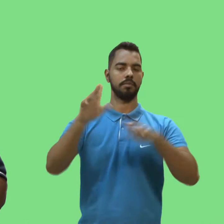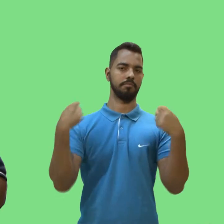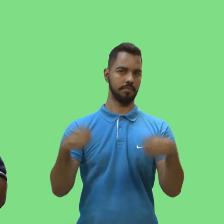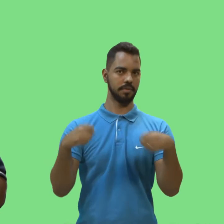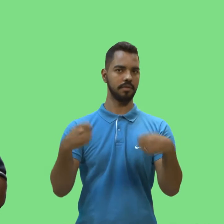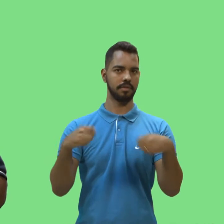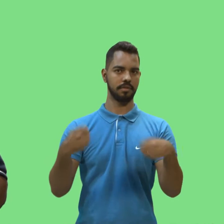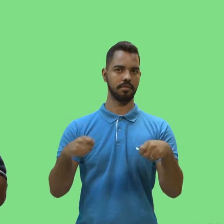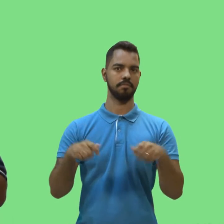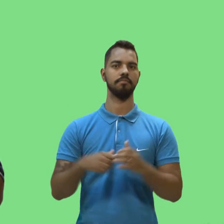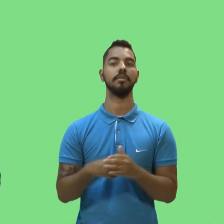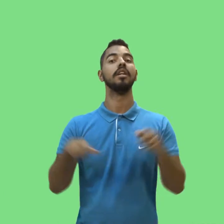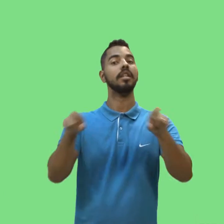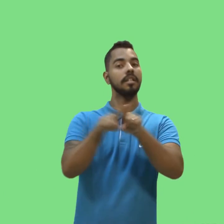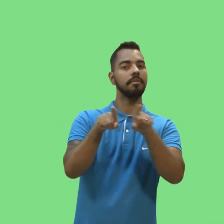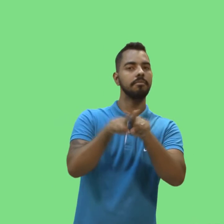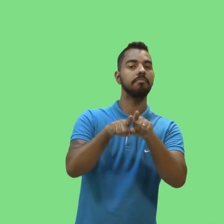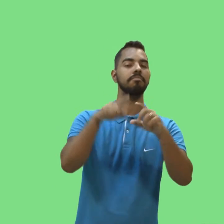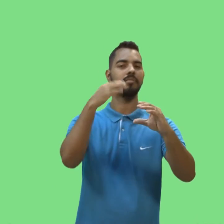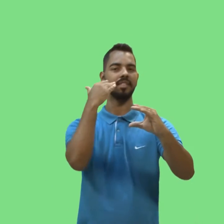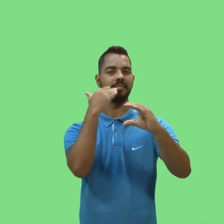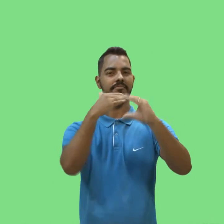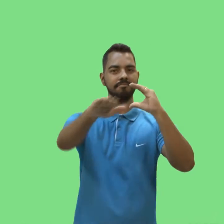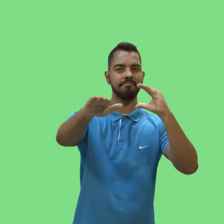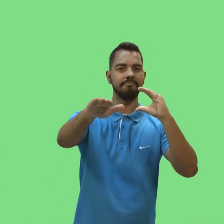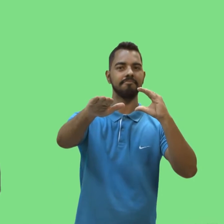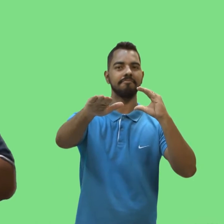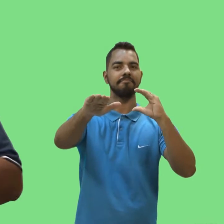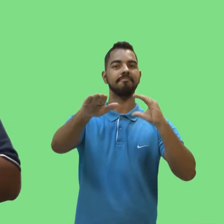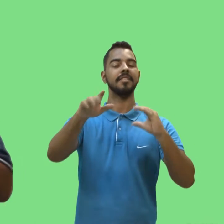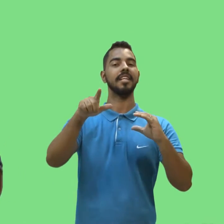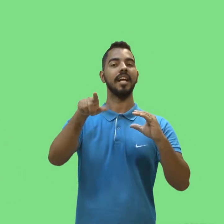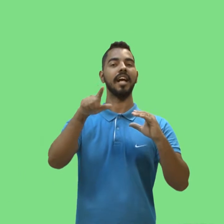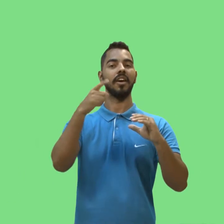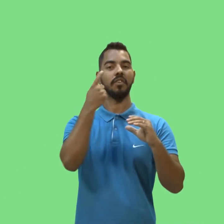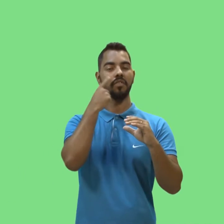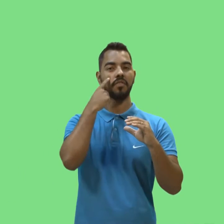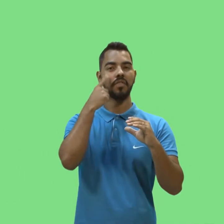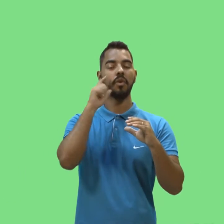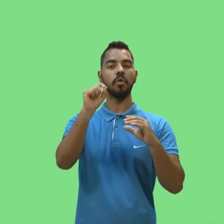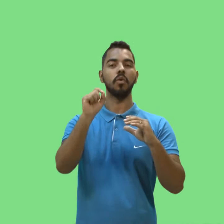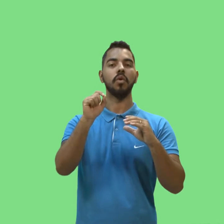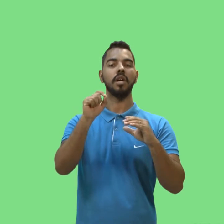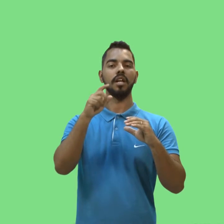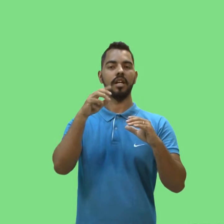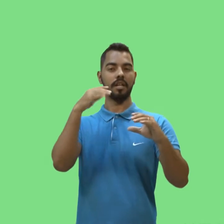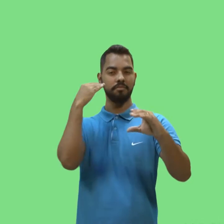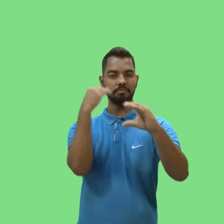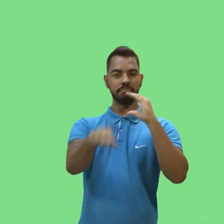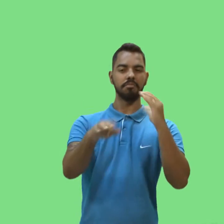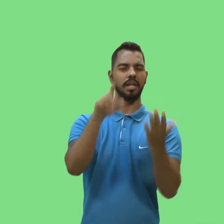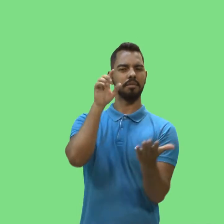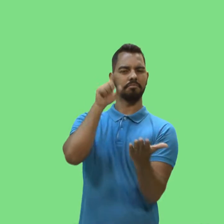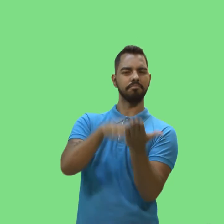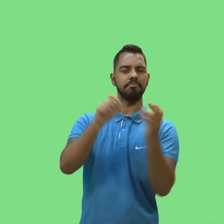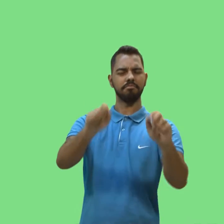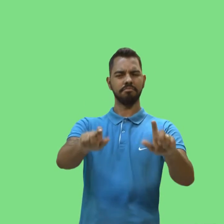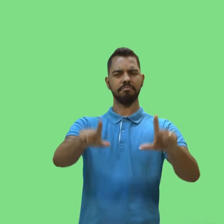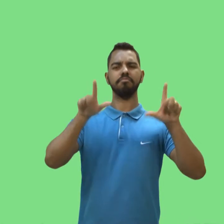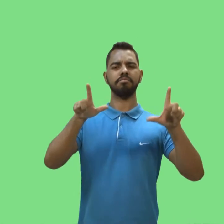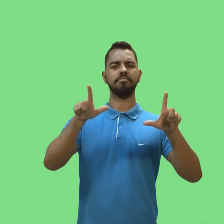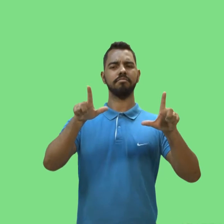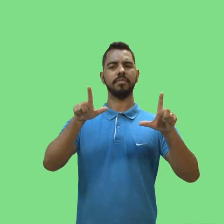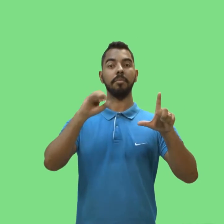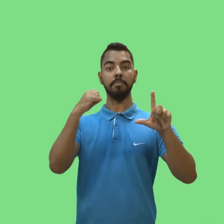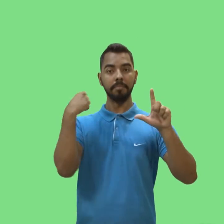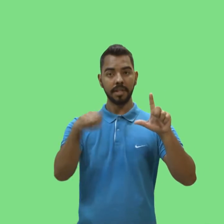descartá-lo imediatamente. O trabalho de elaboração da mala direta normalmente é feito por profissionais específicos da área de